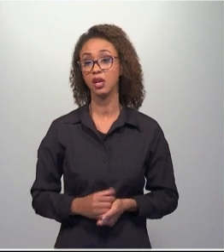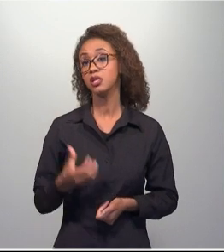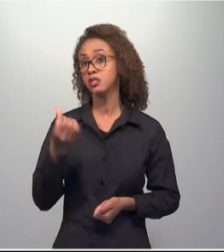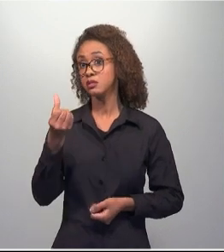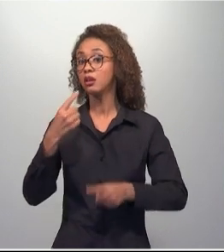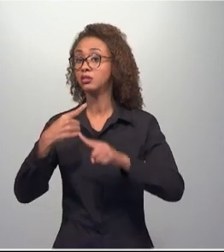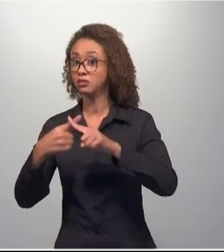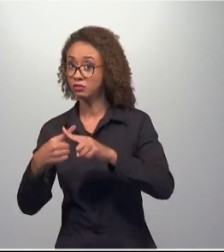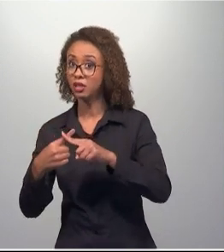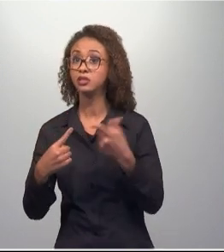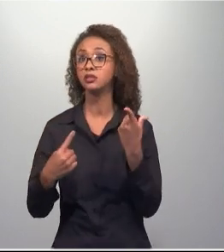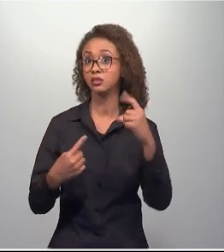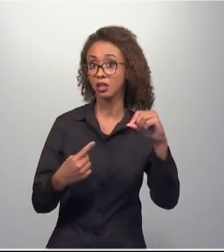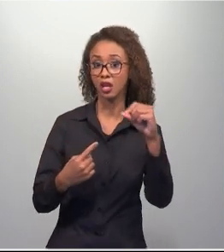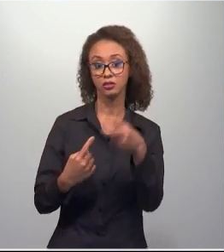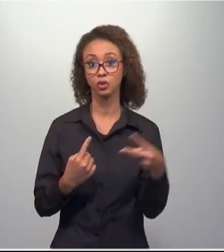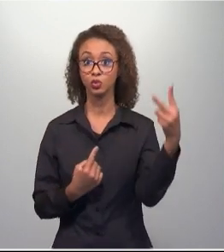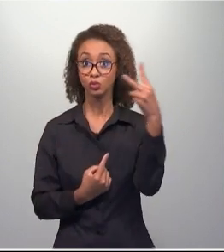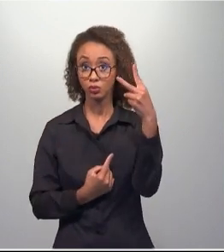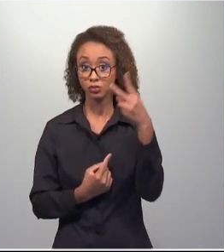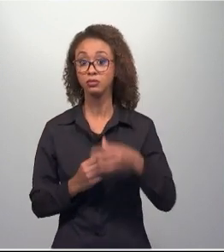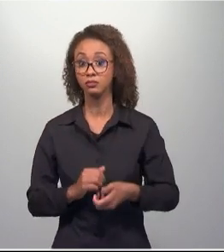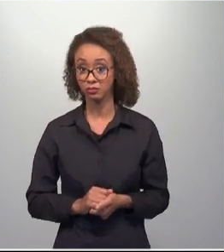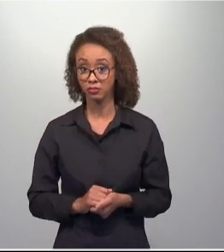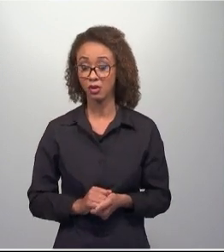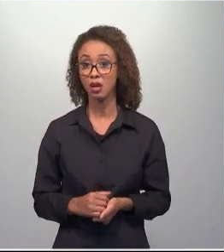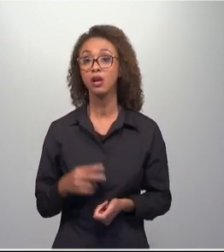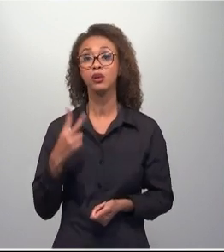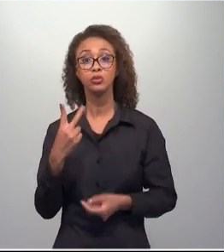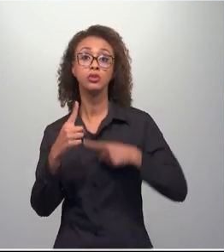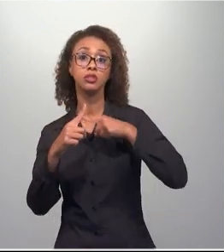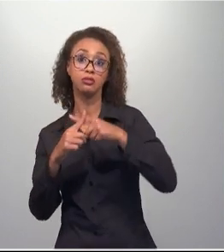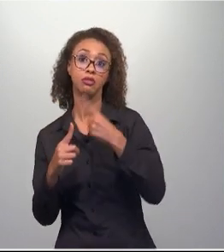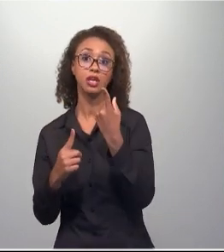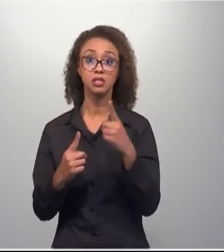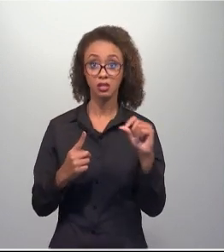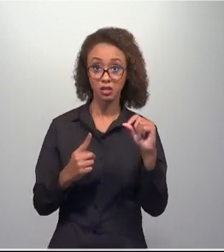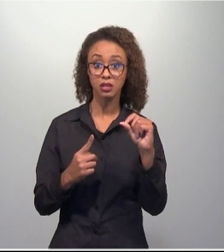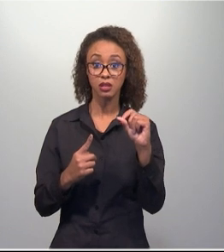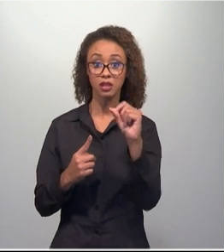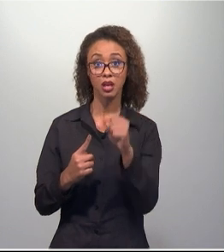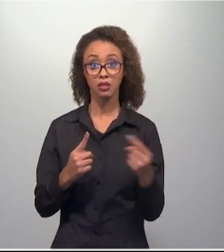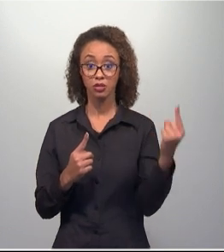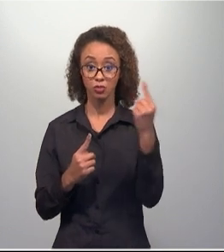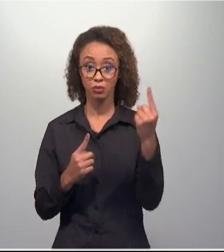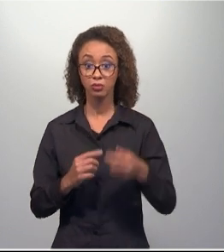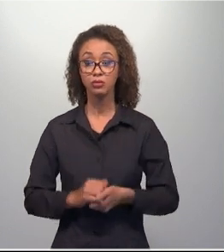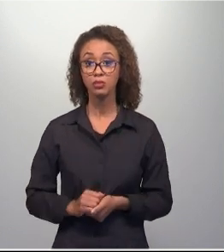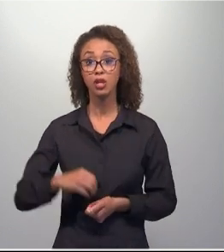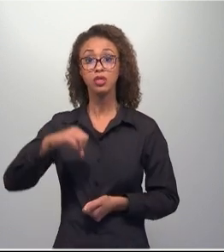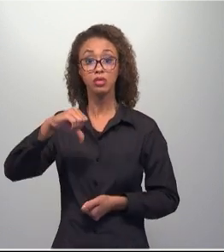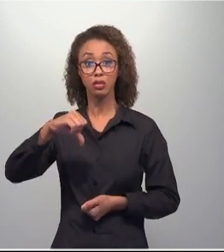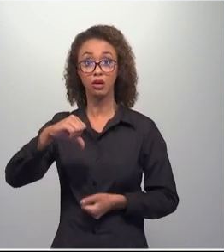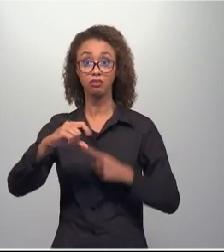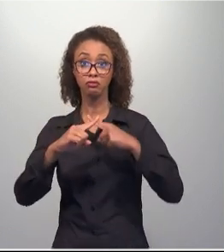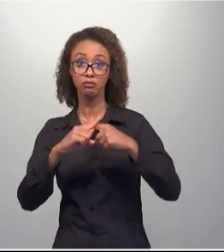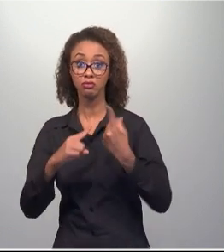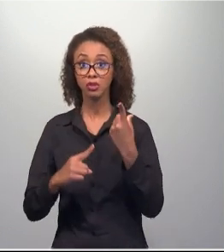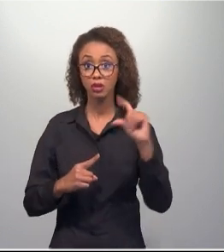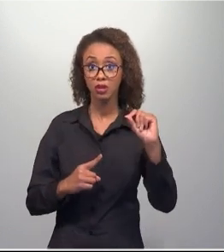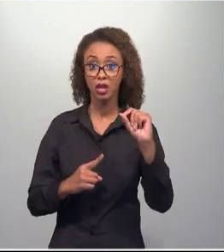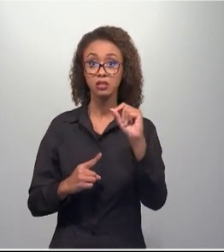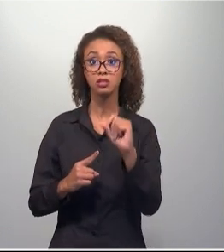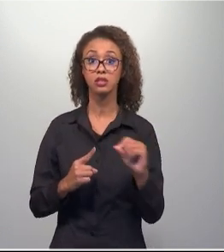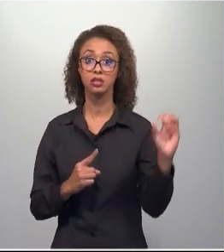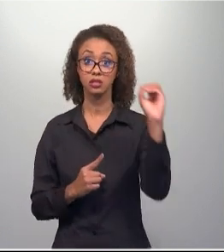36 vezes 10 é um expoente 22 vezes 10 a um expoente um e nove vezes 10